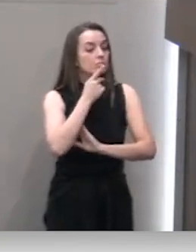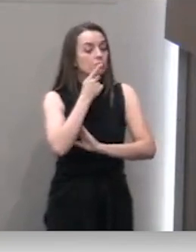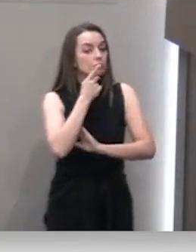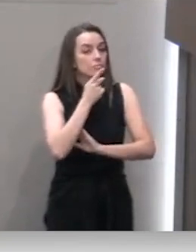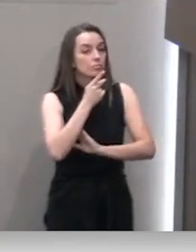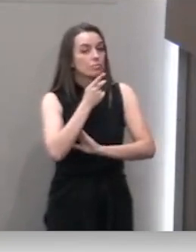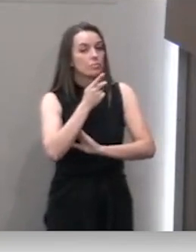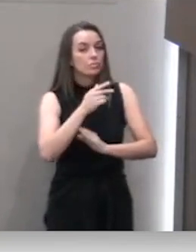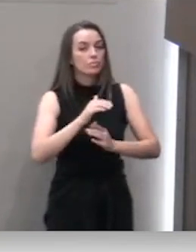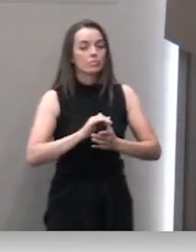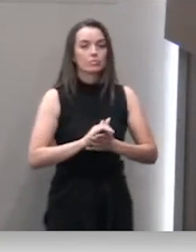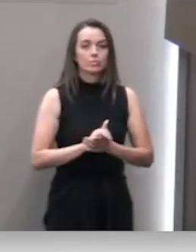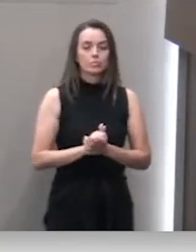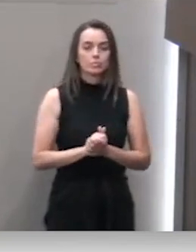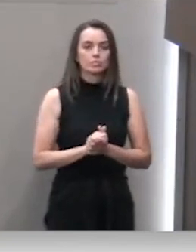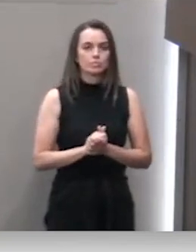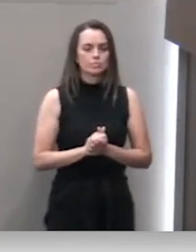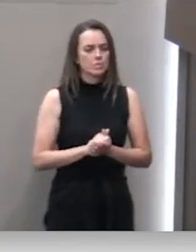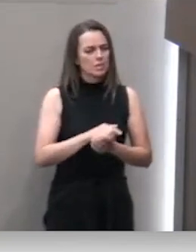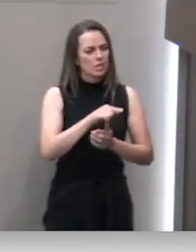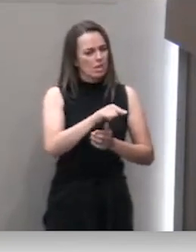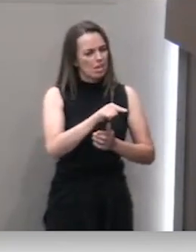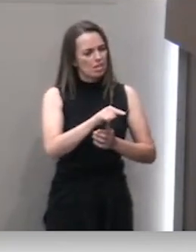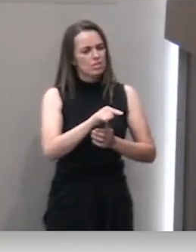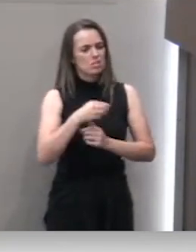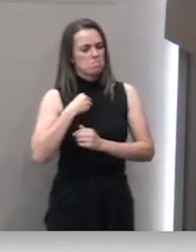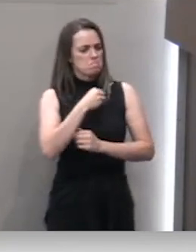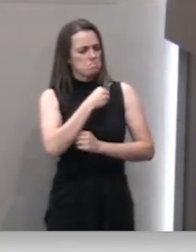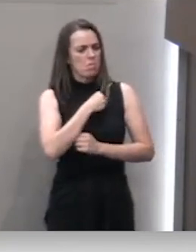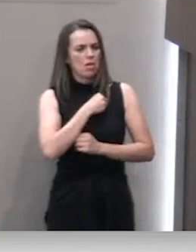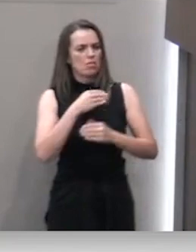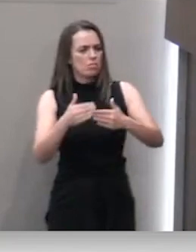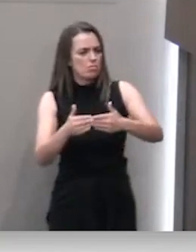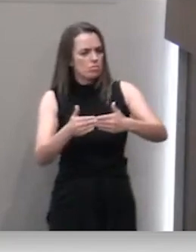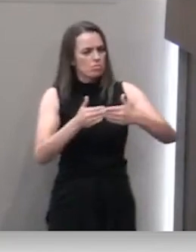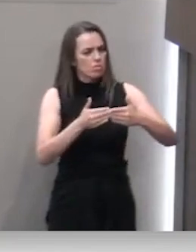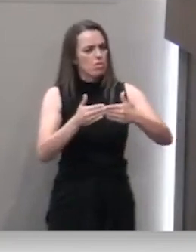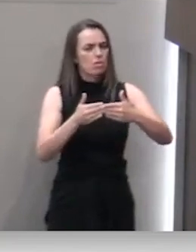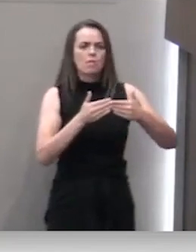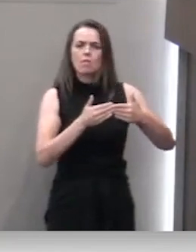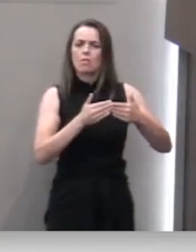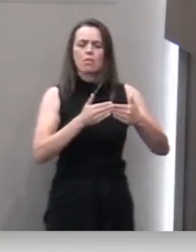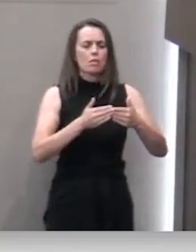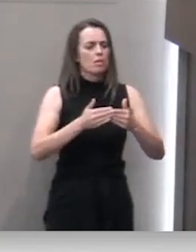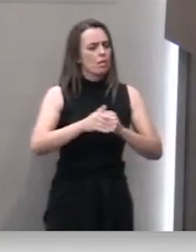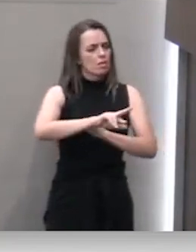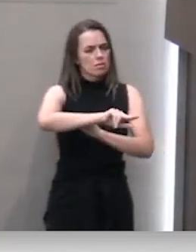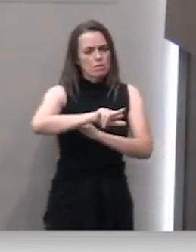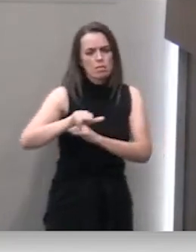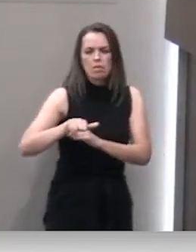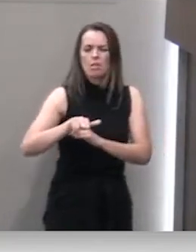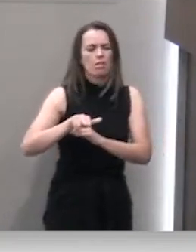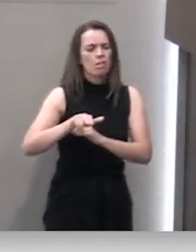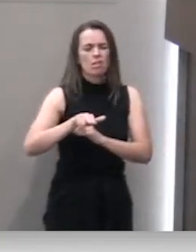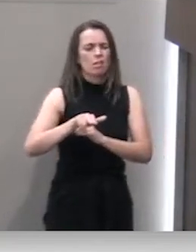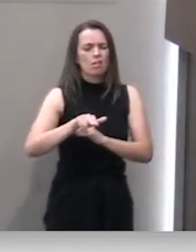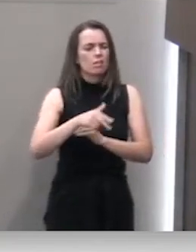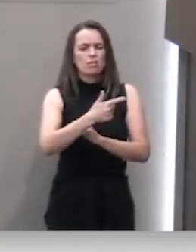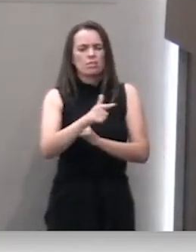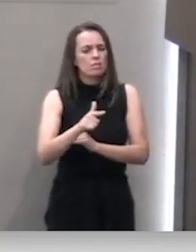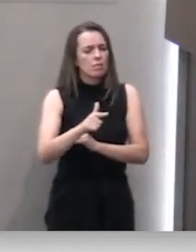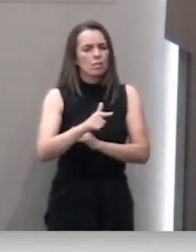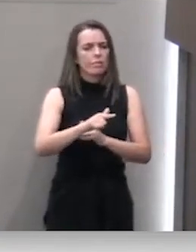ele defendia na televisão justamente isso, que não havia definição natural de sexo, que